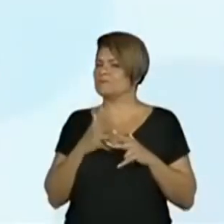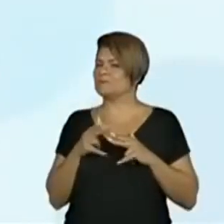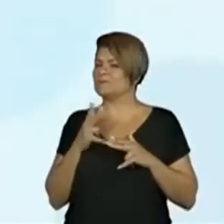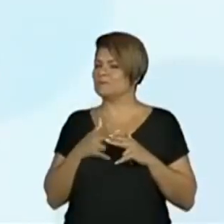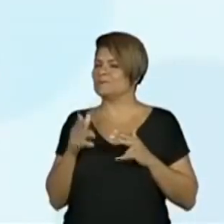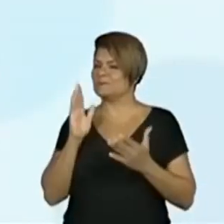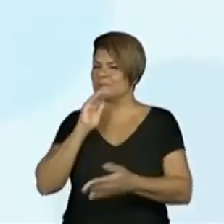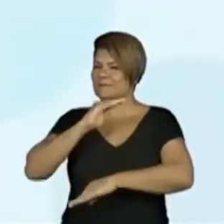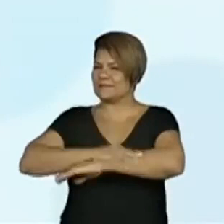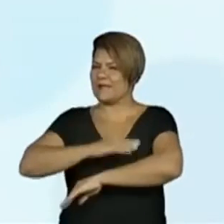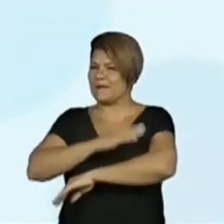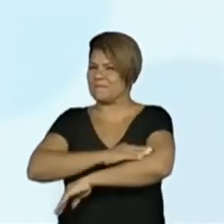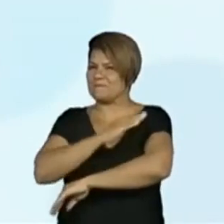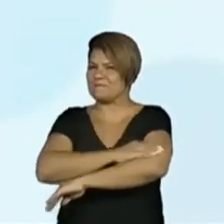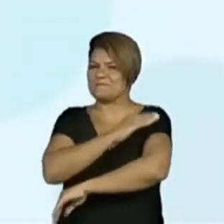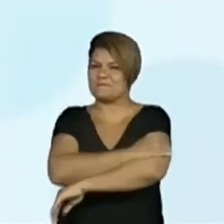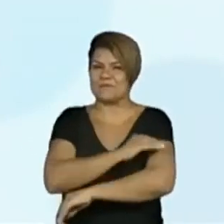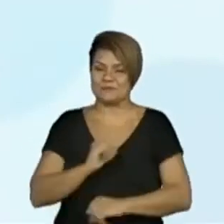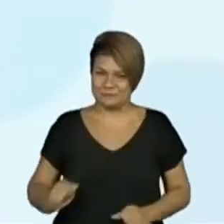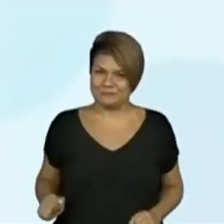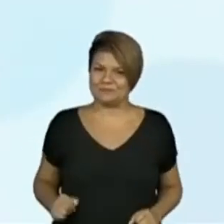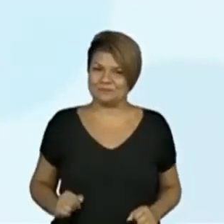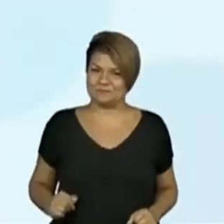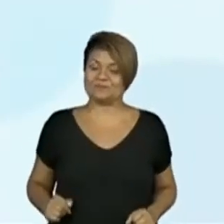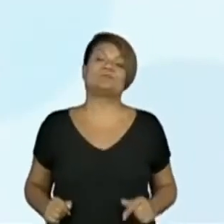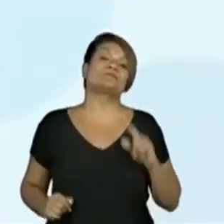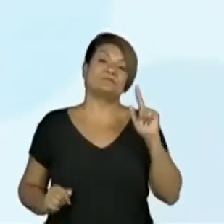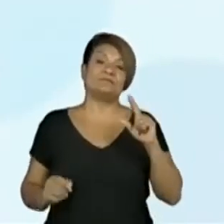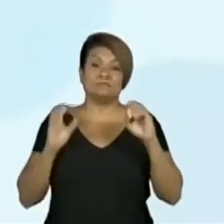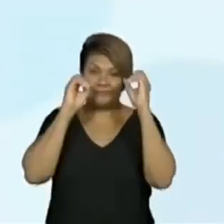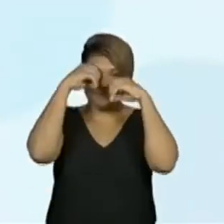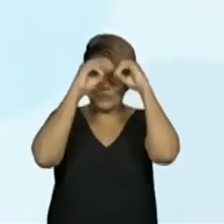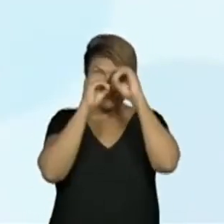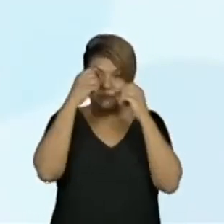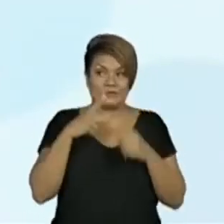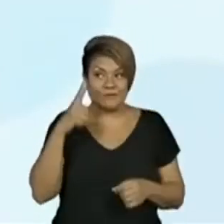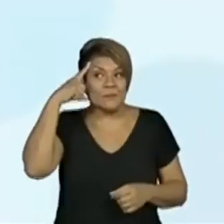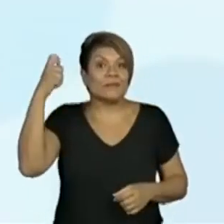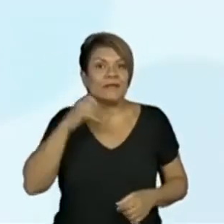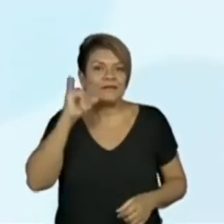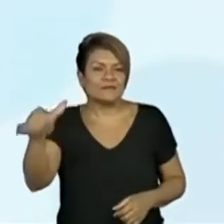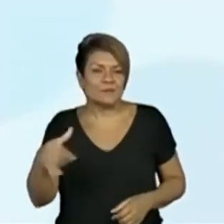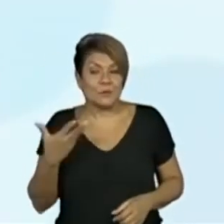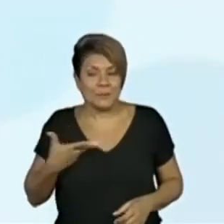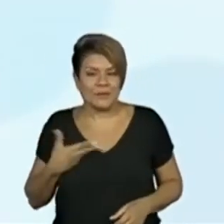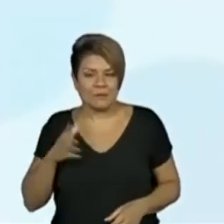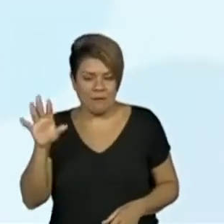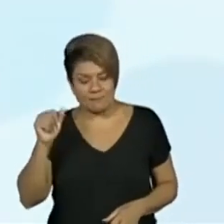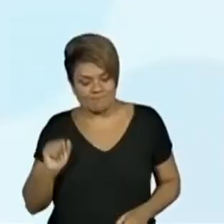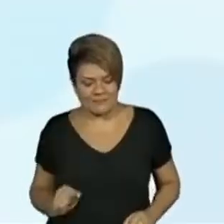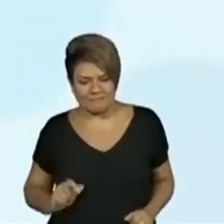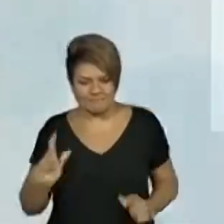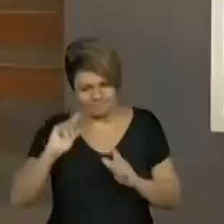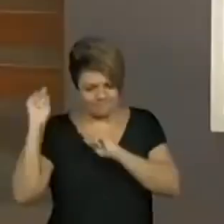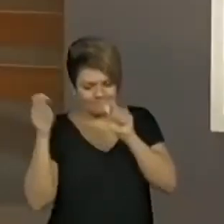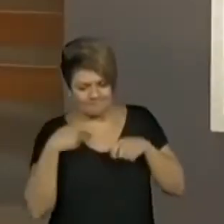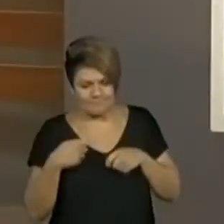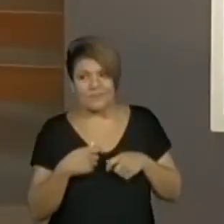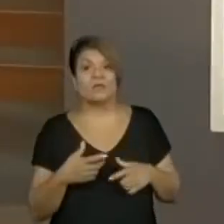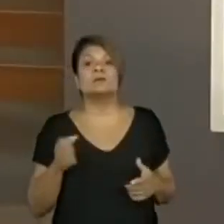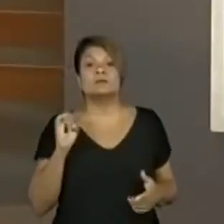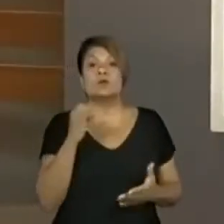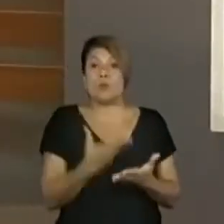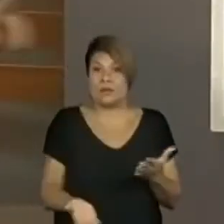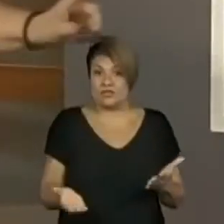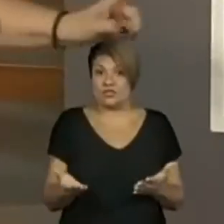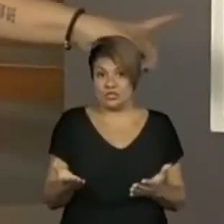sapo, quando no parágrafo anterior tem noturno teve uma ideia e falou para amigo, eu vou... Se eu perdi uma parte da história,